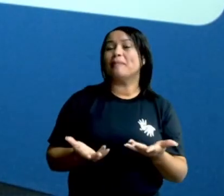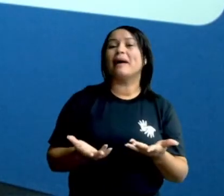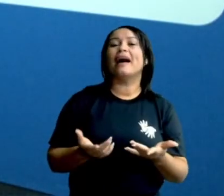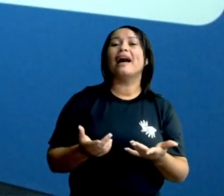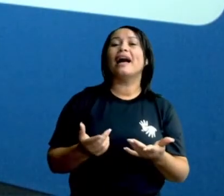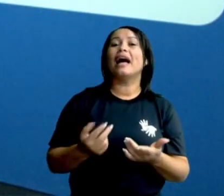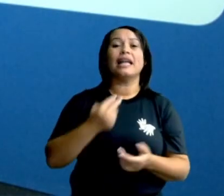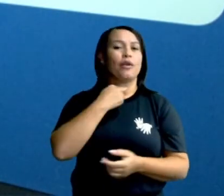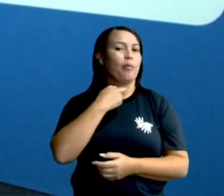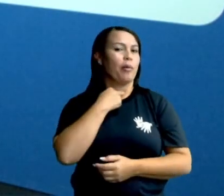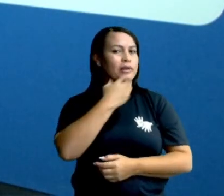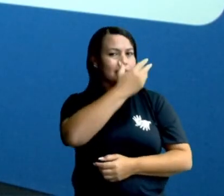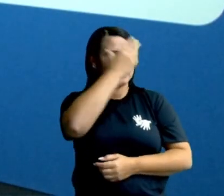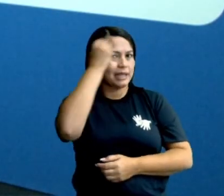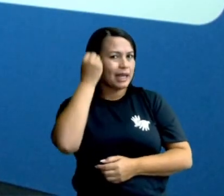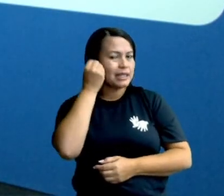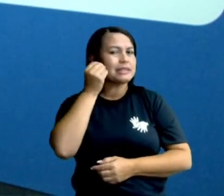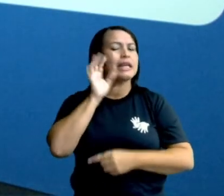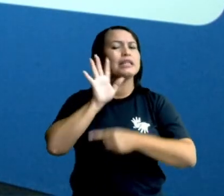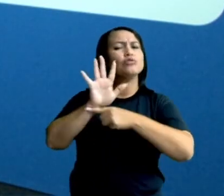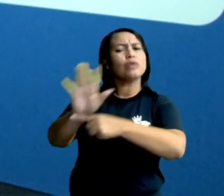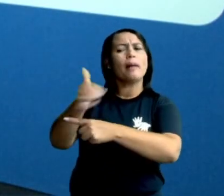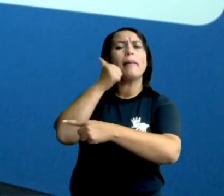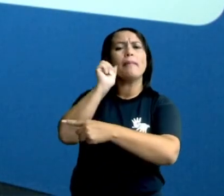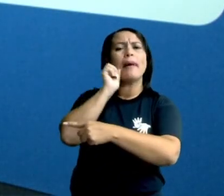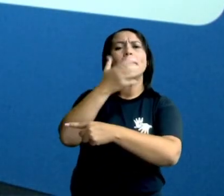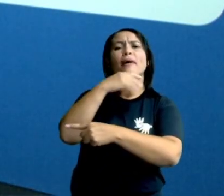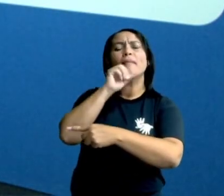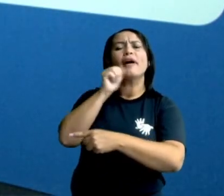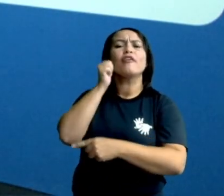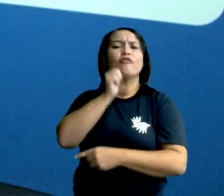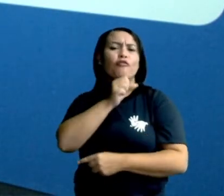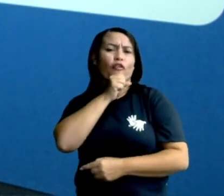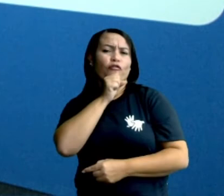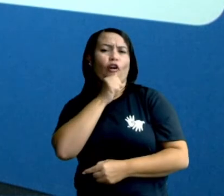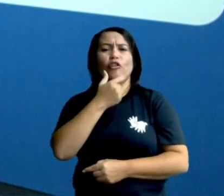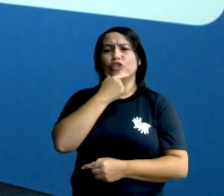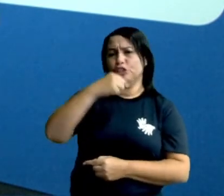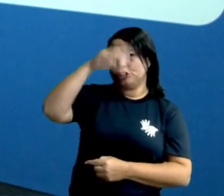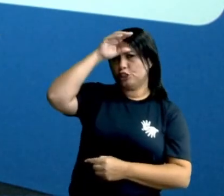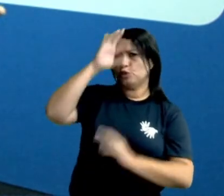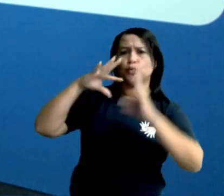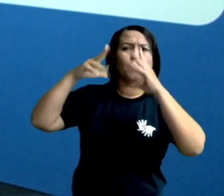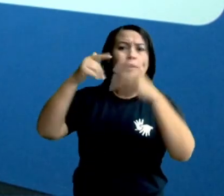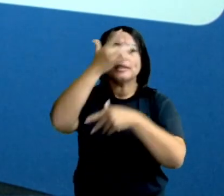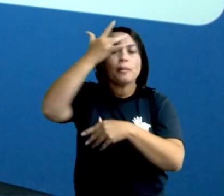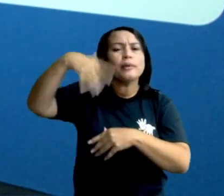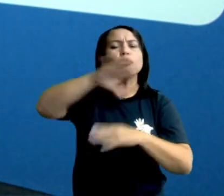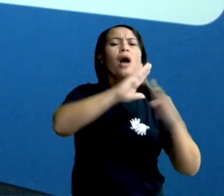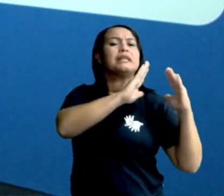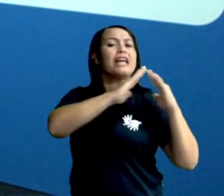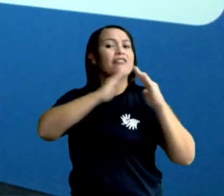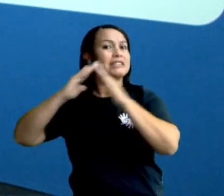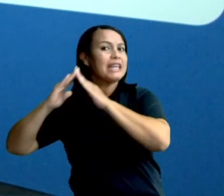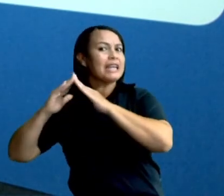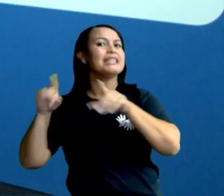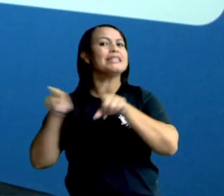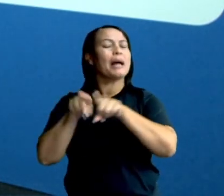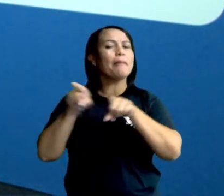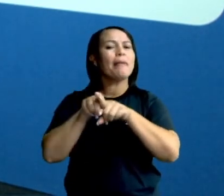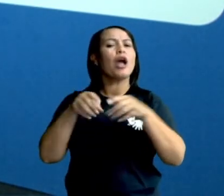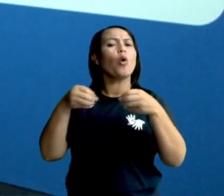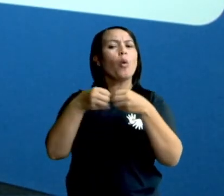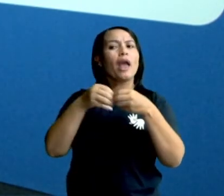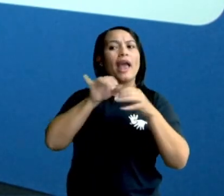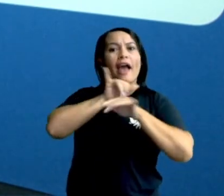turma, não esqueçam de ajudar o papai, a mamãe, a vovó, o tio, todo mundo, a sua vizinhança, tá certo?